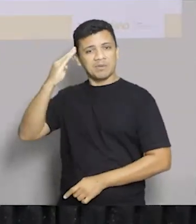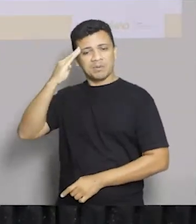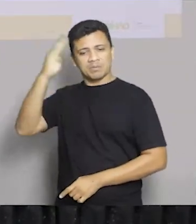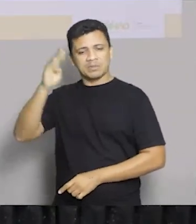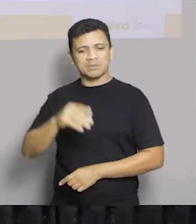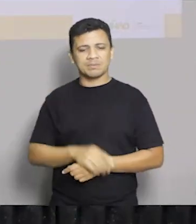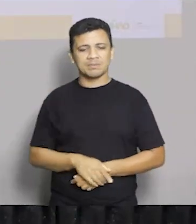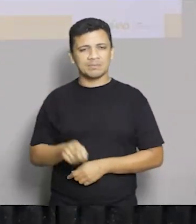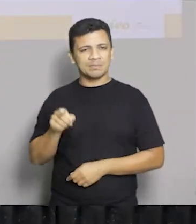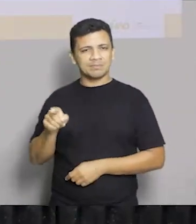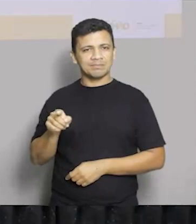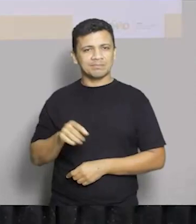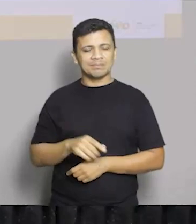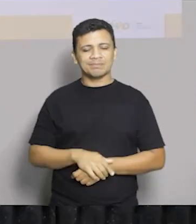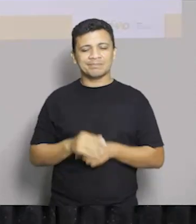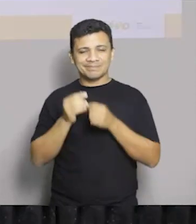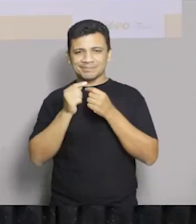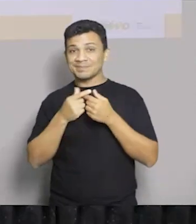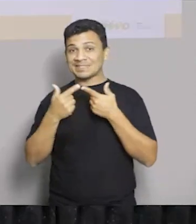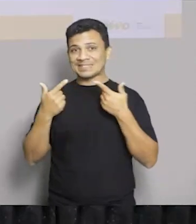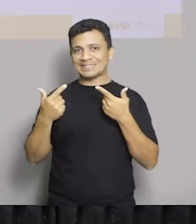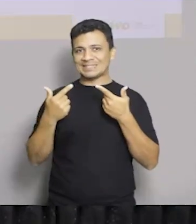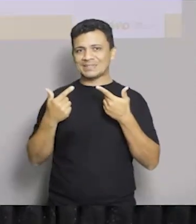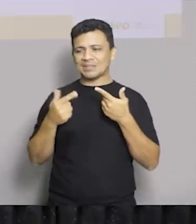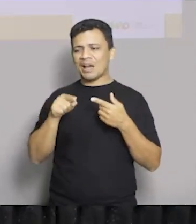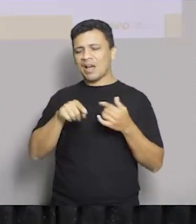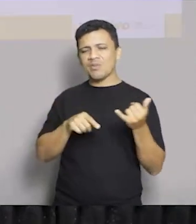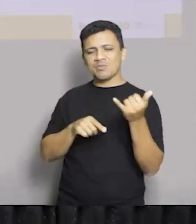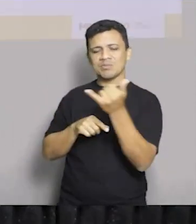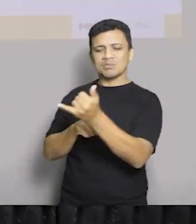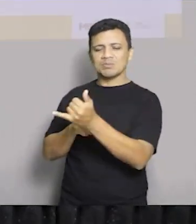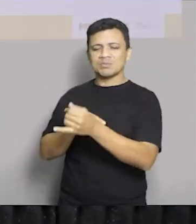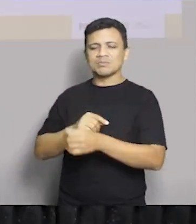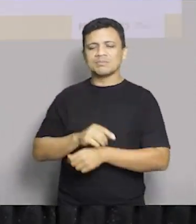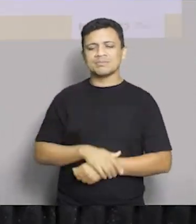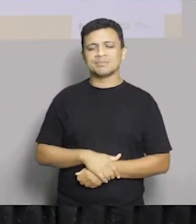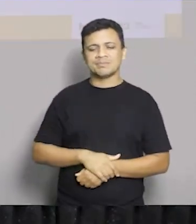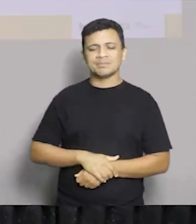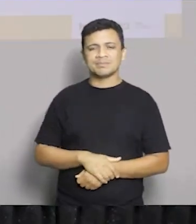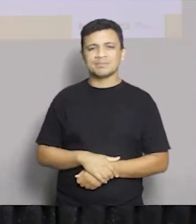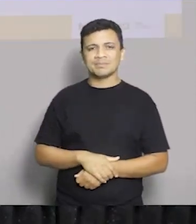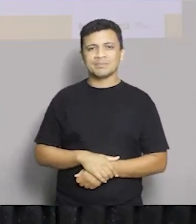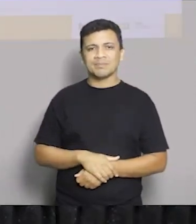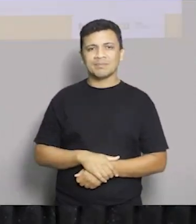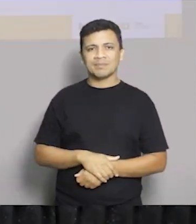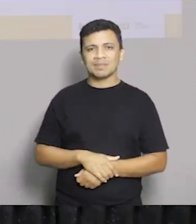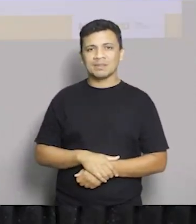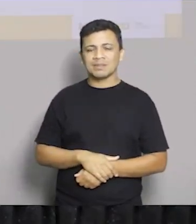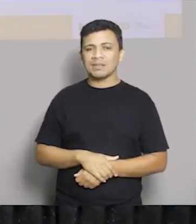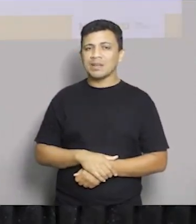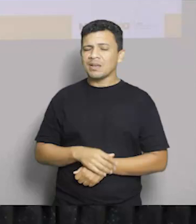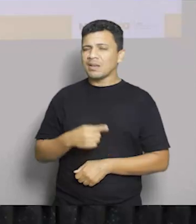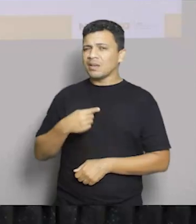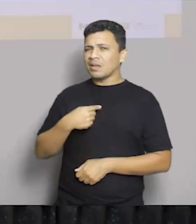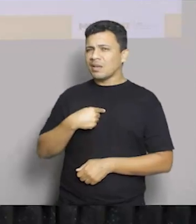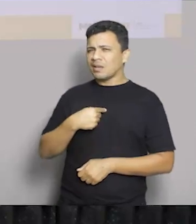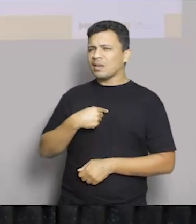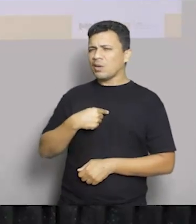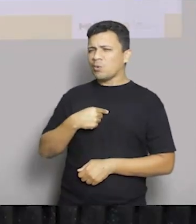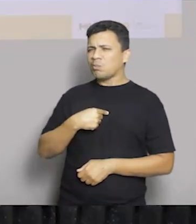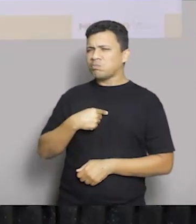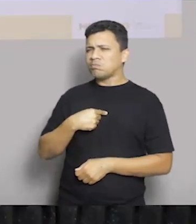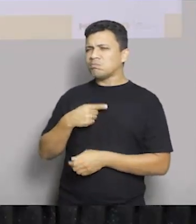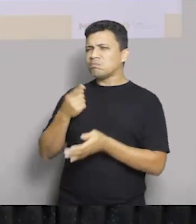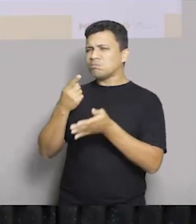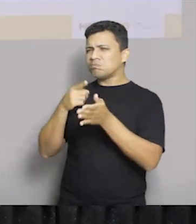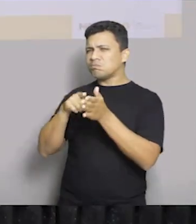sorriu E aí ele coloca água por amor eu vou colocar é como se ele falasse assim eu vou refazer